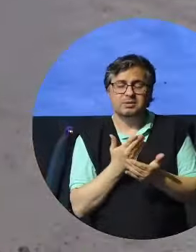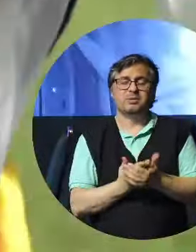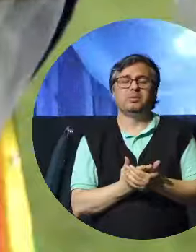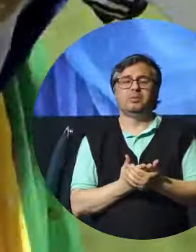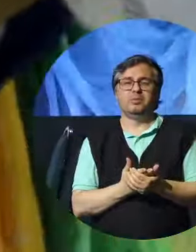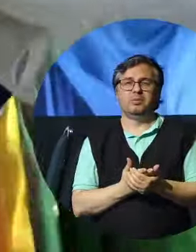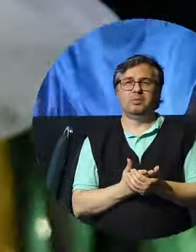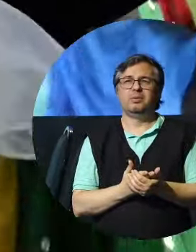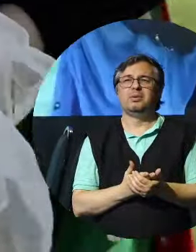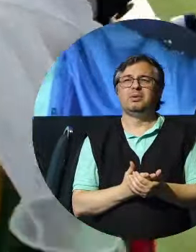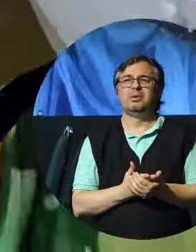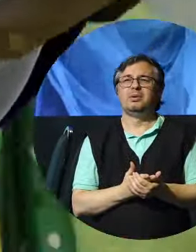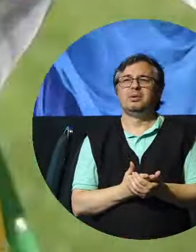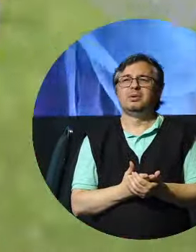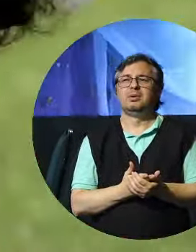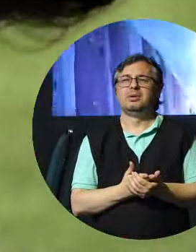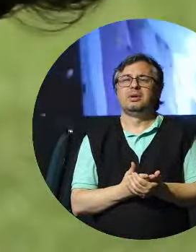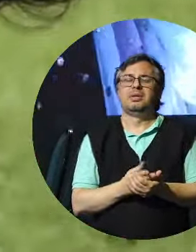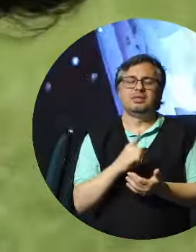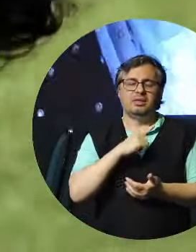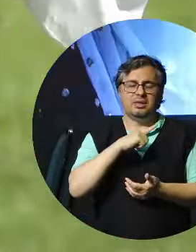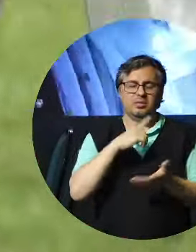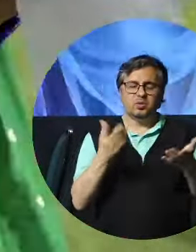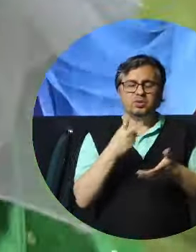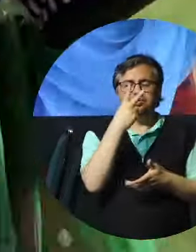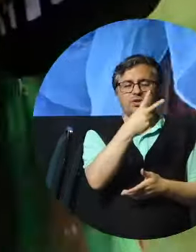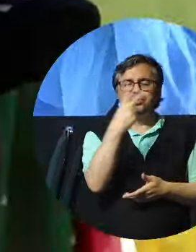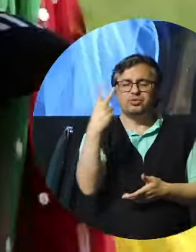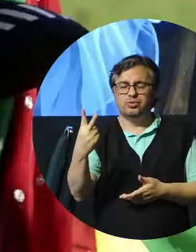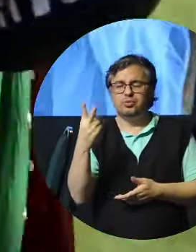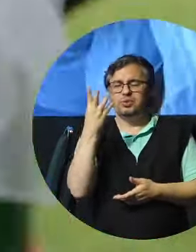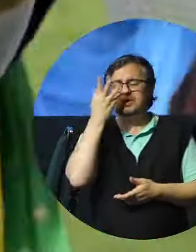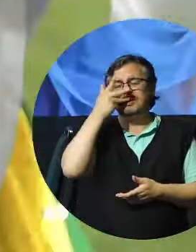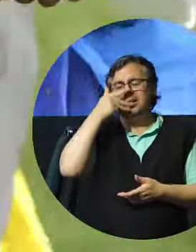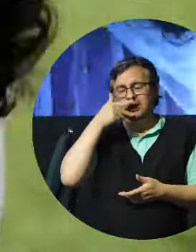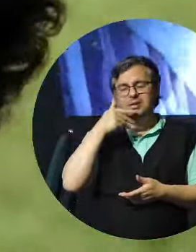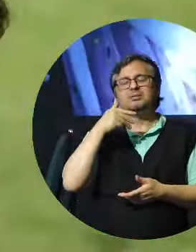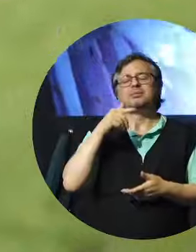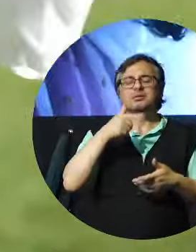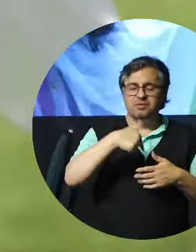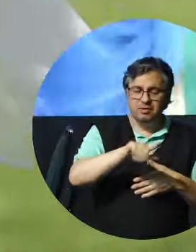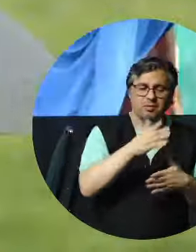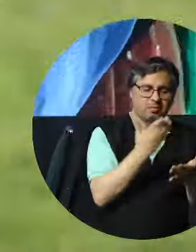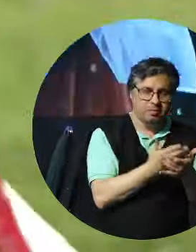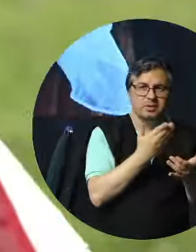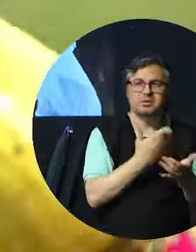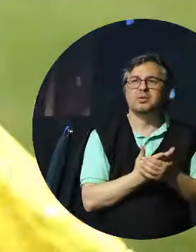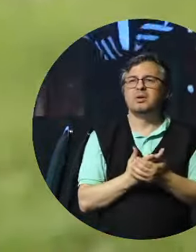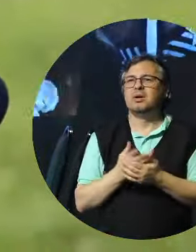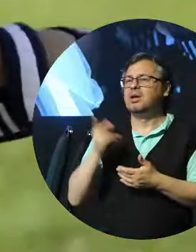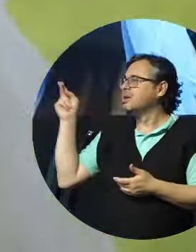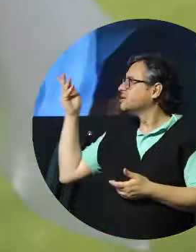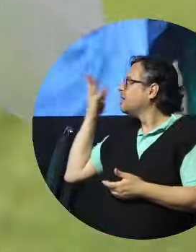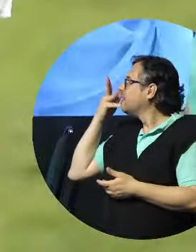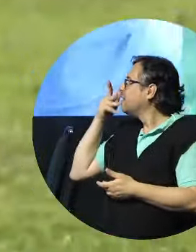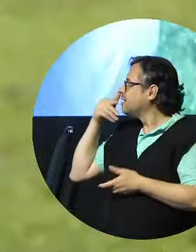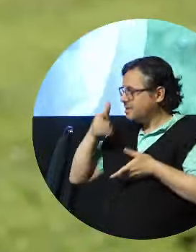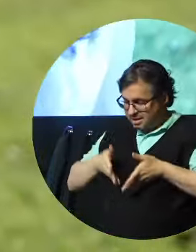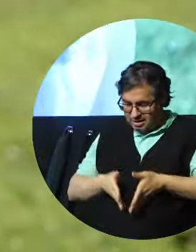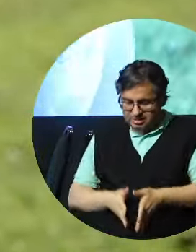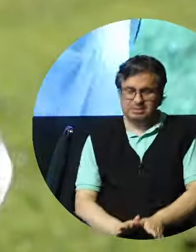Agora em fevereiro, 22 crianças já estão matriculadas. Esse bebê nasceu na vila. Já